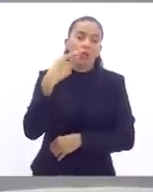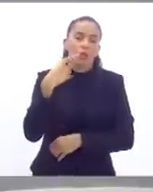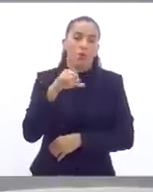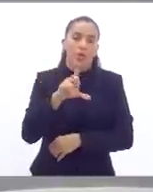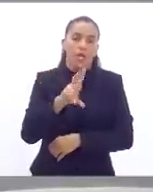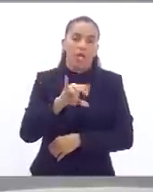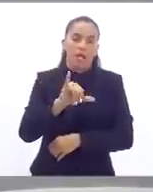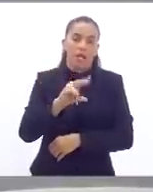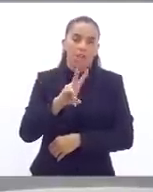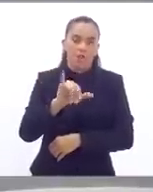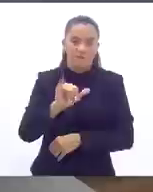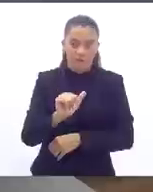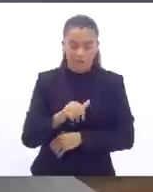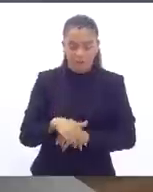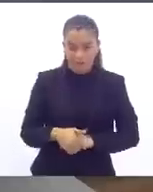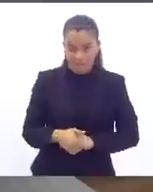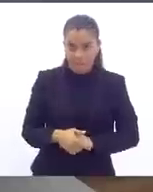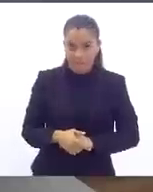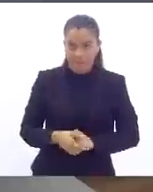Lívia